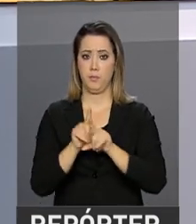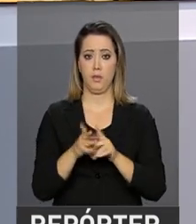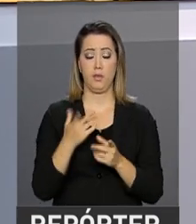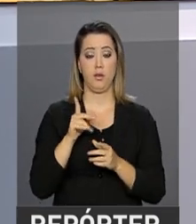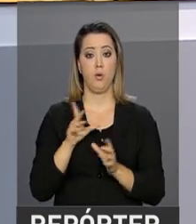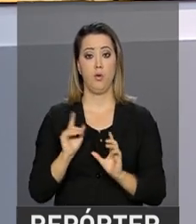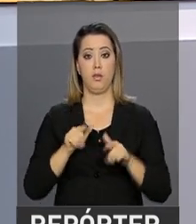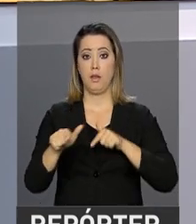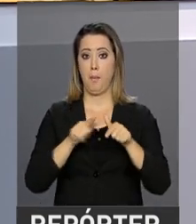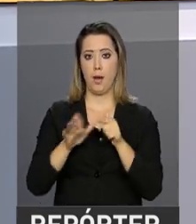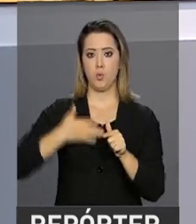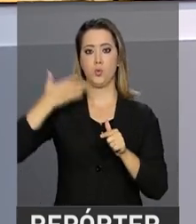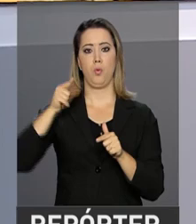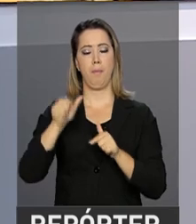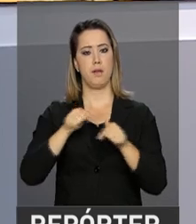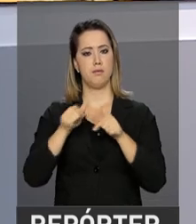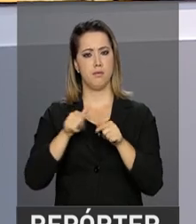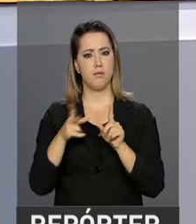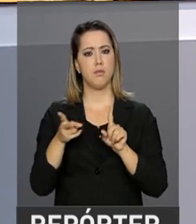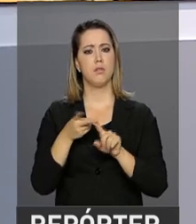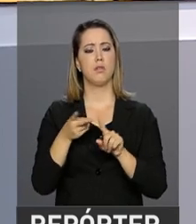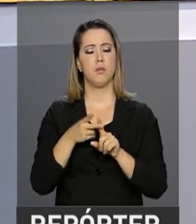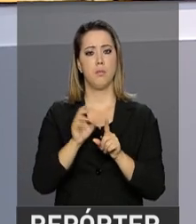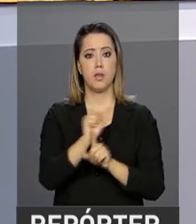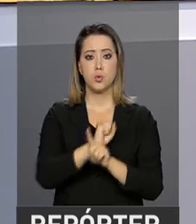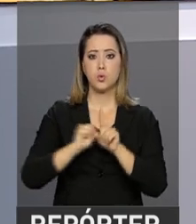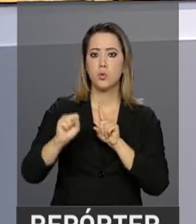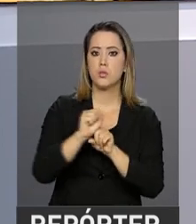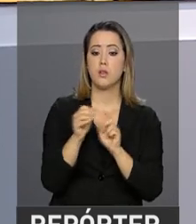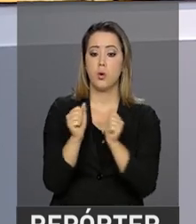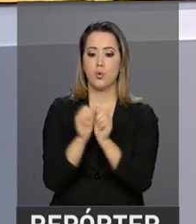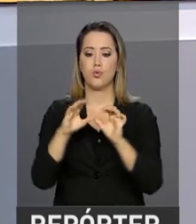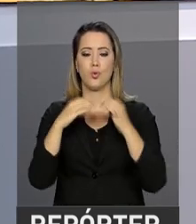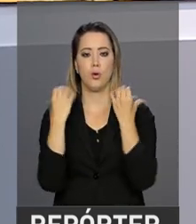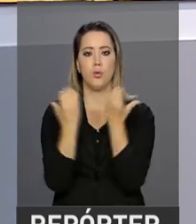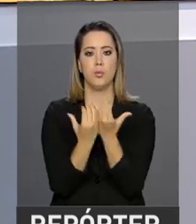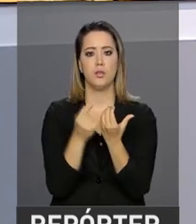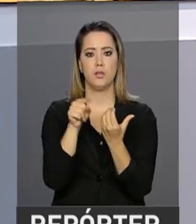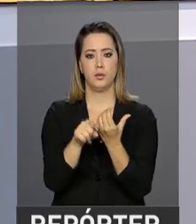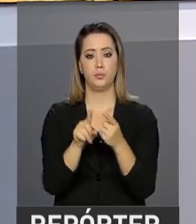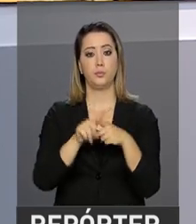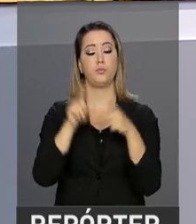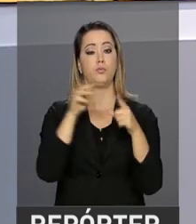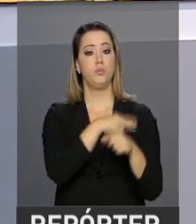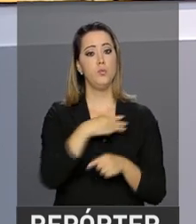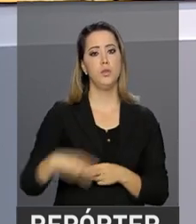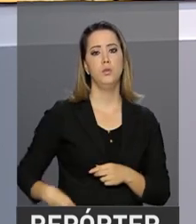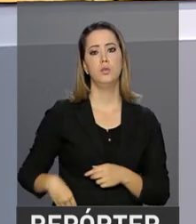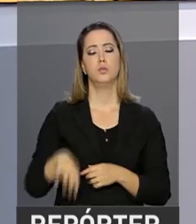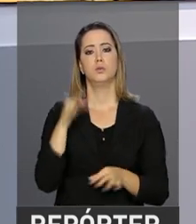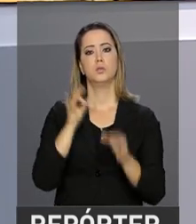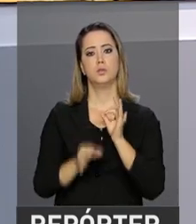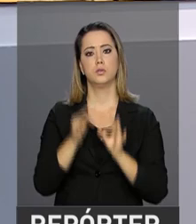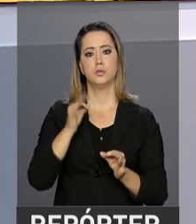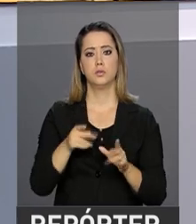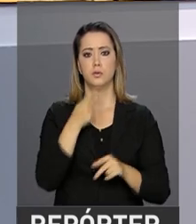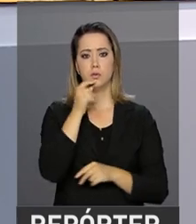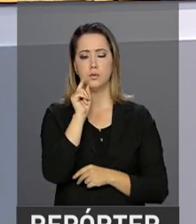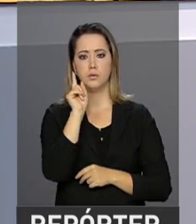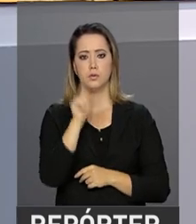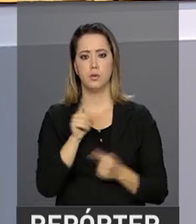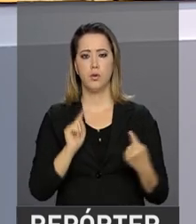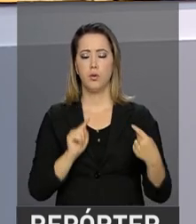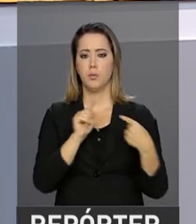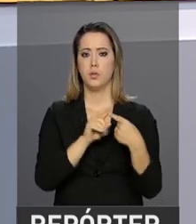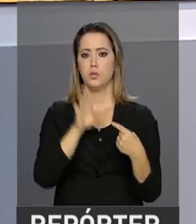surpresa nas ações e um forte trabalho social com a comunidade já o ministro da Justiça tor4 Jardim disse que o